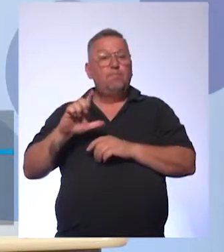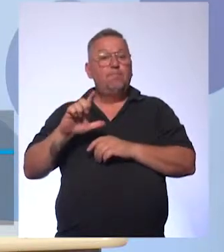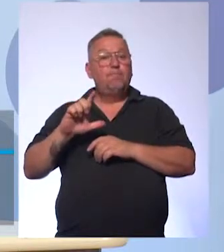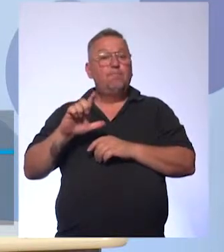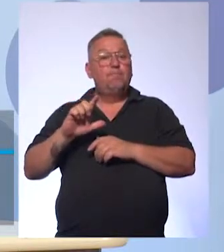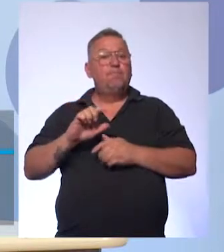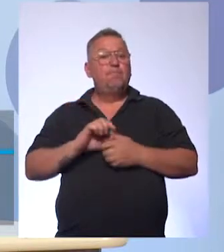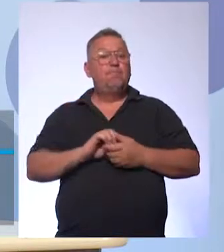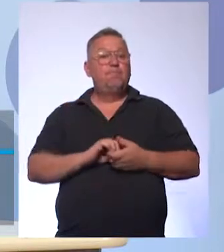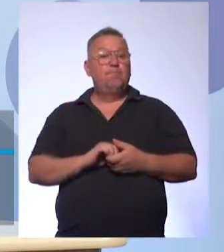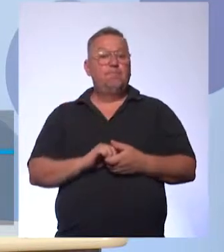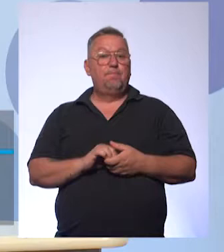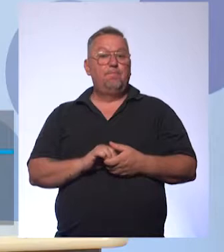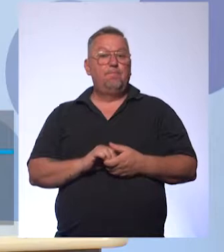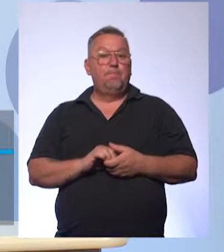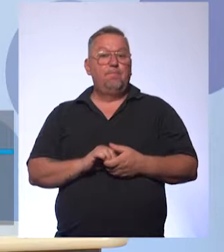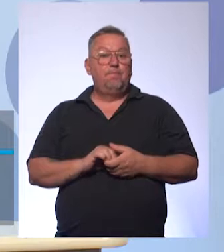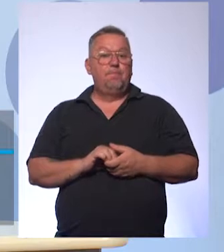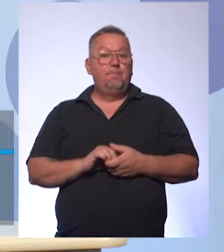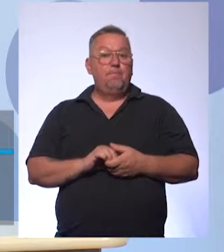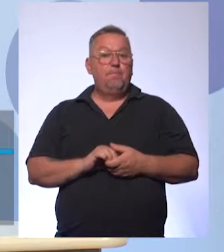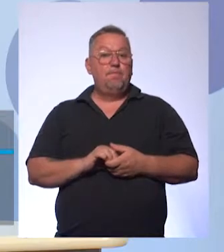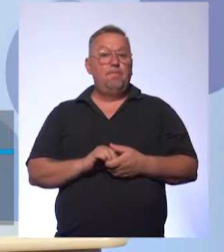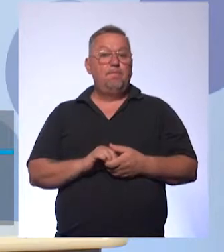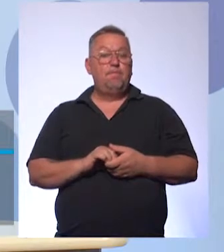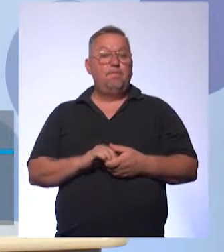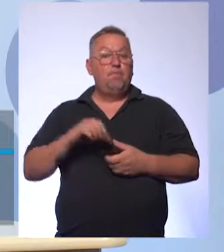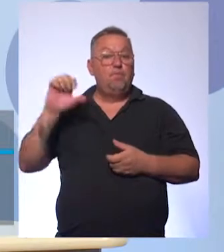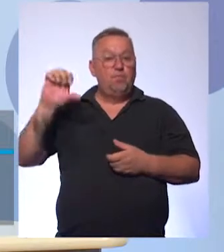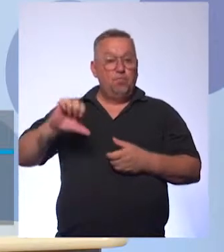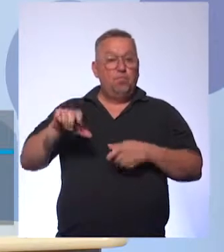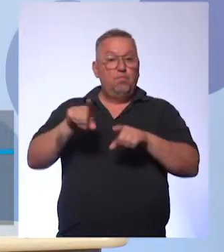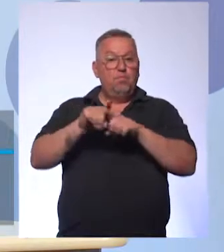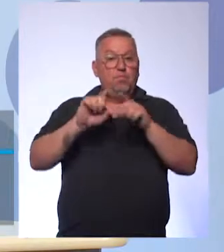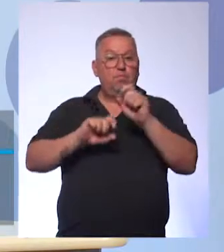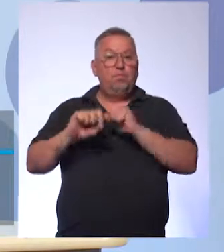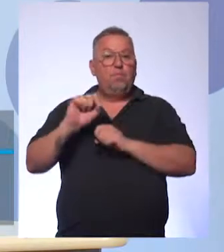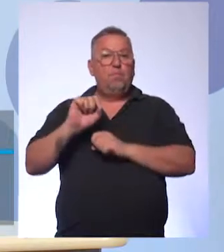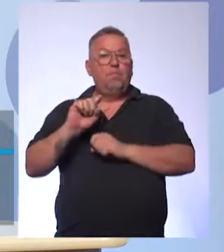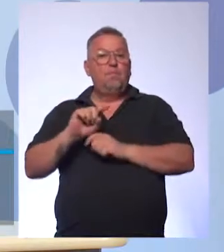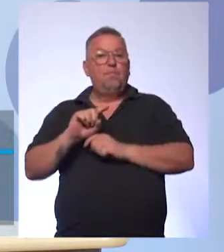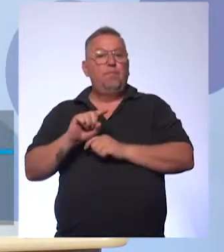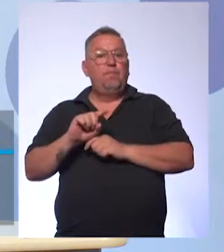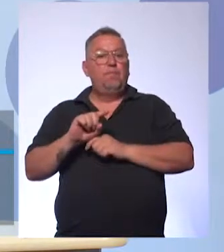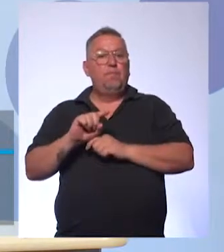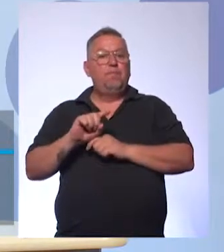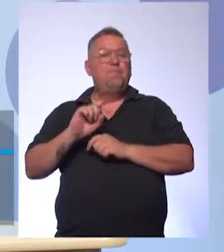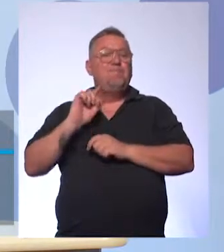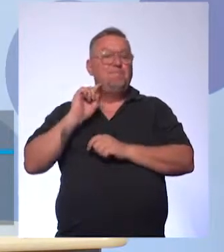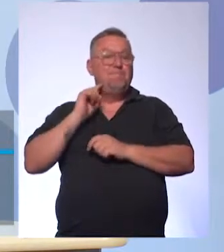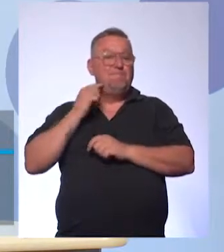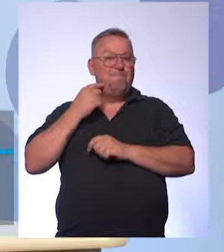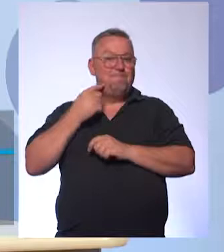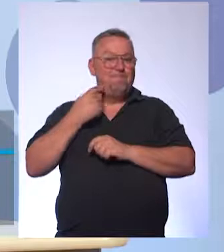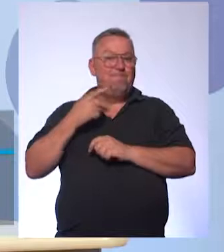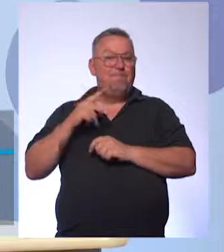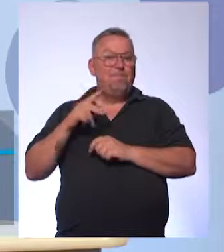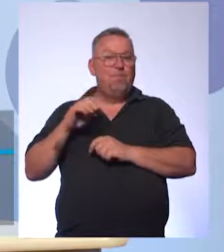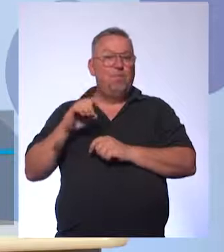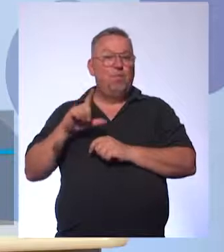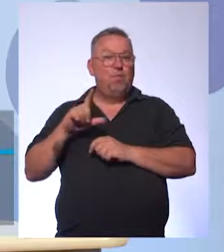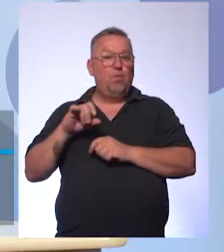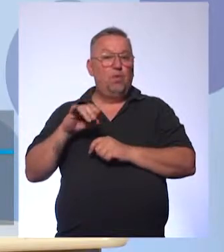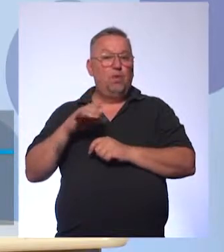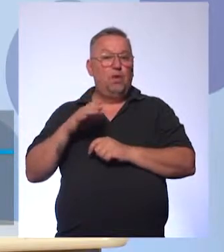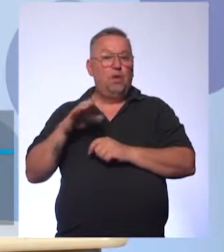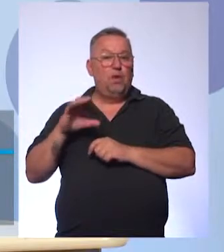do... Ok. Bom, uma desvantagem que aparece muito aqui, sabe qual é, professor? Hum. Poluição. Poluição, né? A Rosemary,